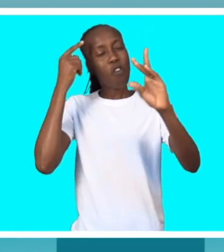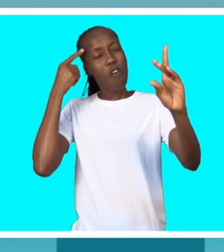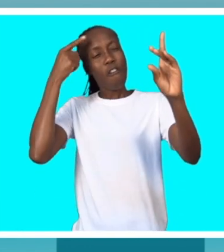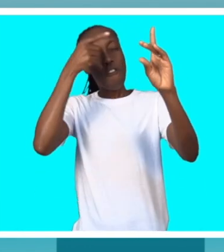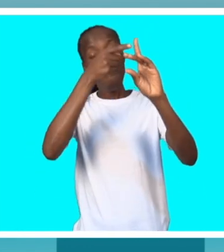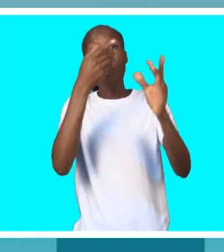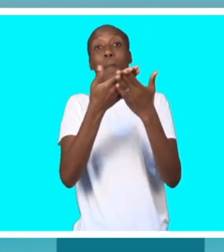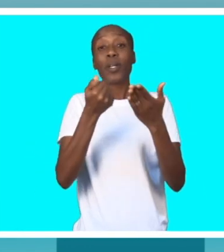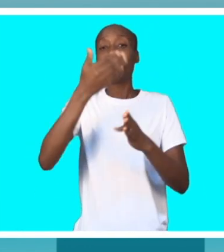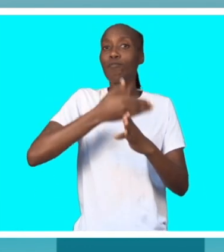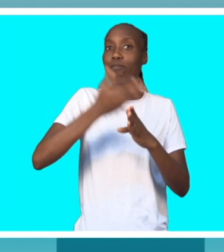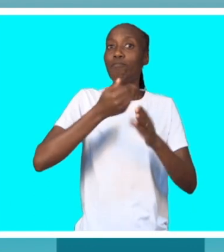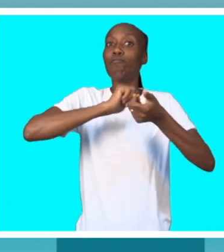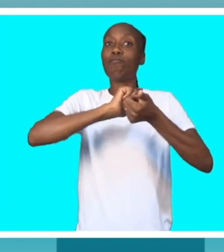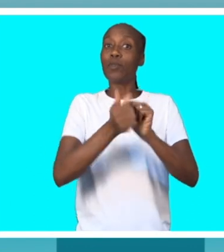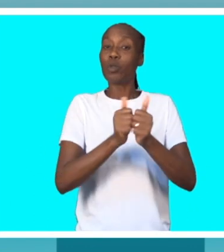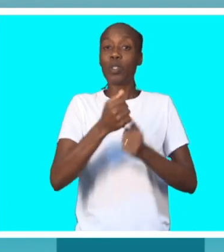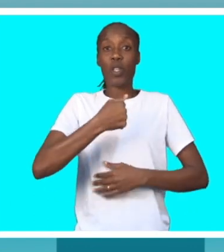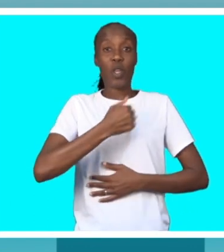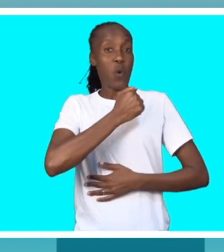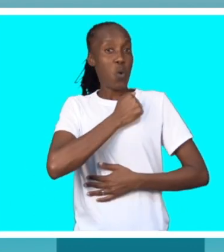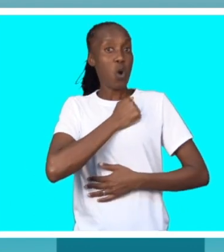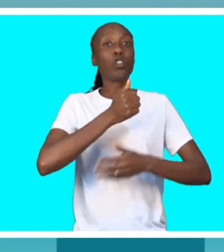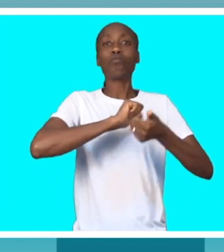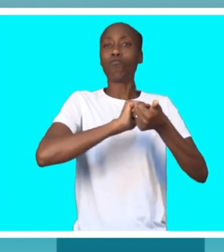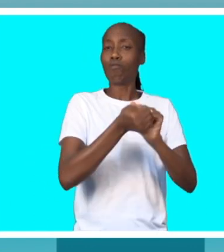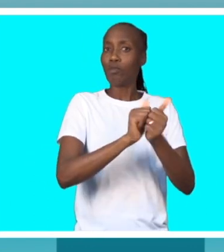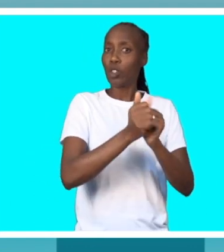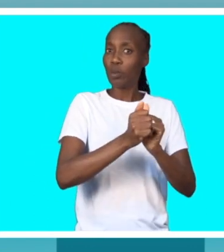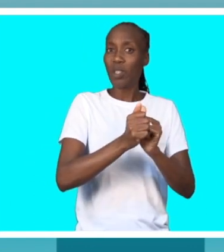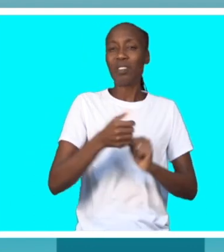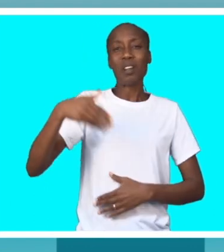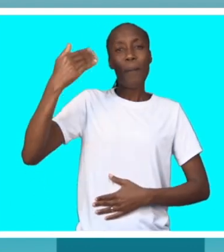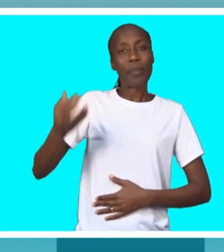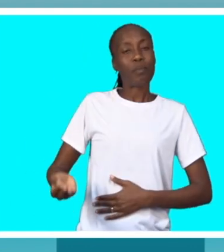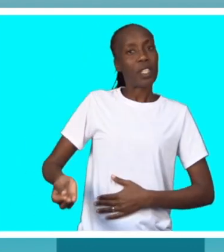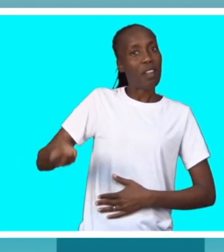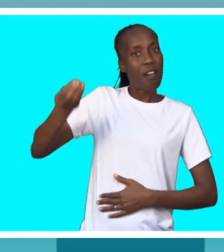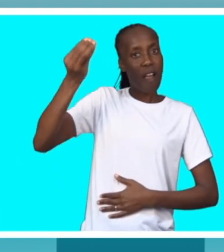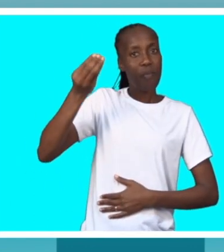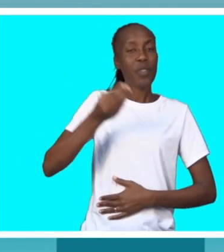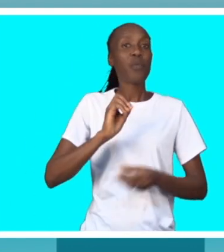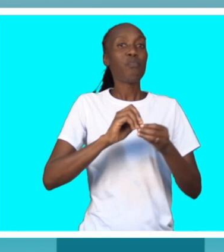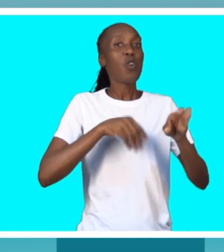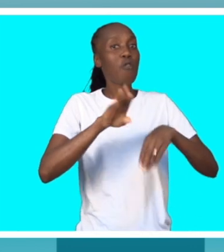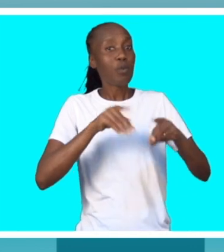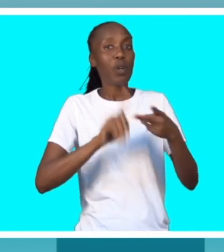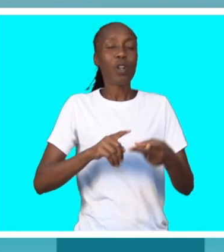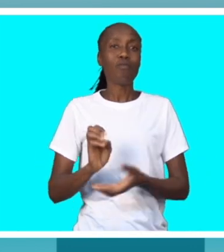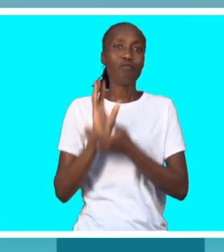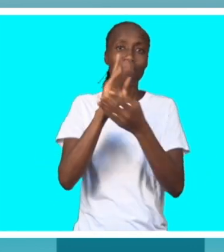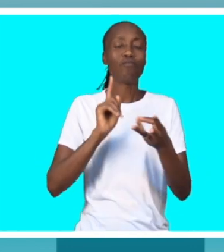é praticar o desporto. Por exemplo, eu gostei muito de praticar o desporto, desde criança eu pratiquei o desporto, já pratiquei futebol,